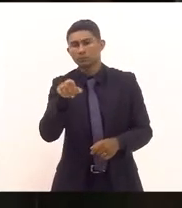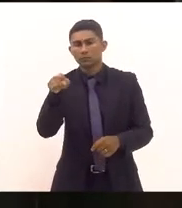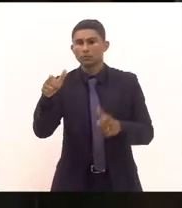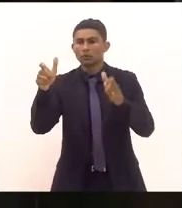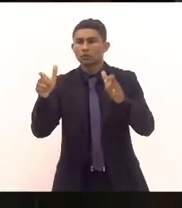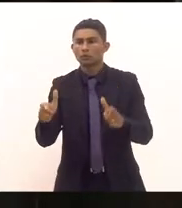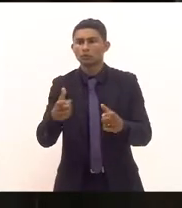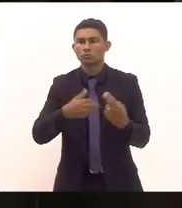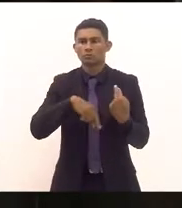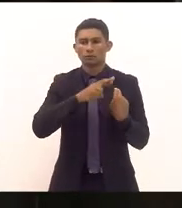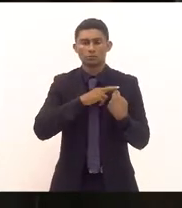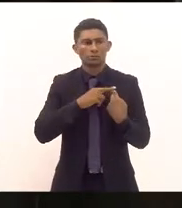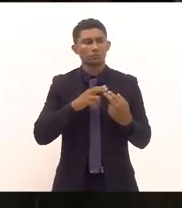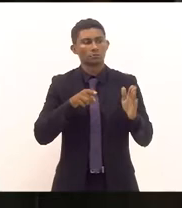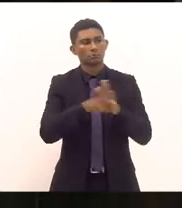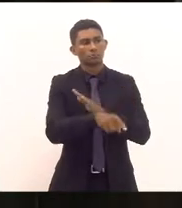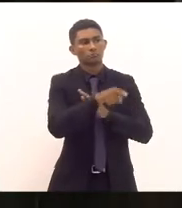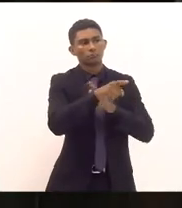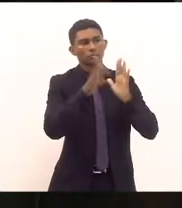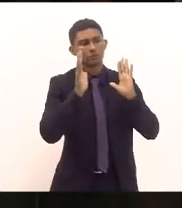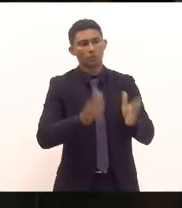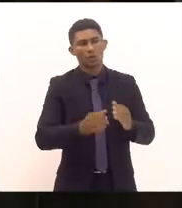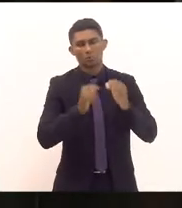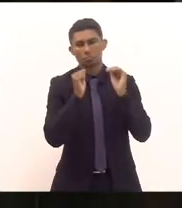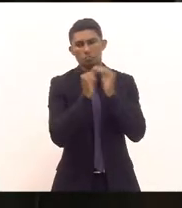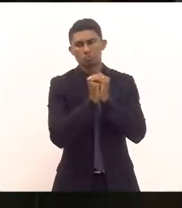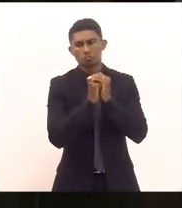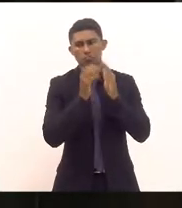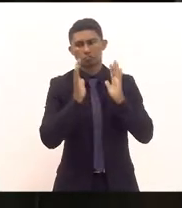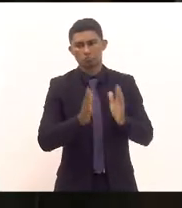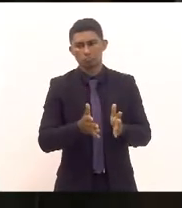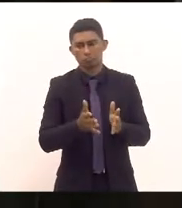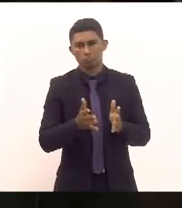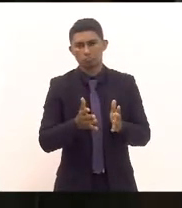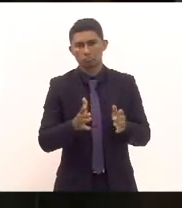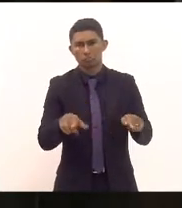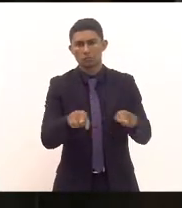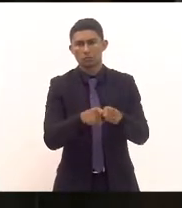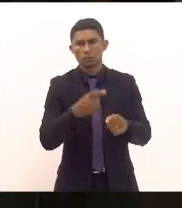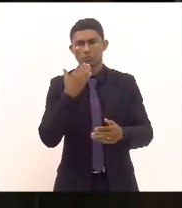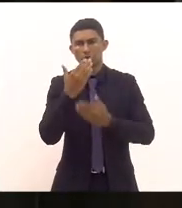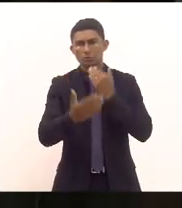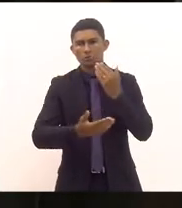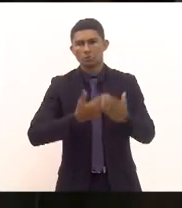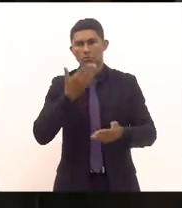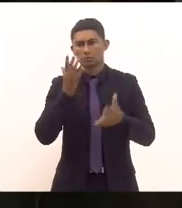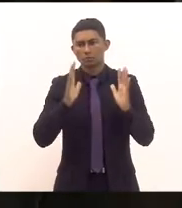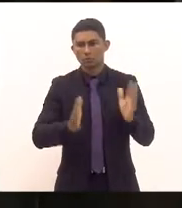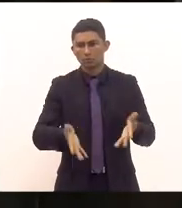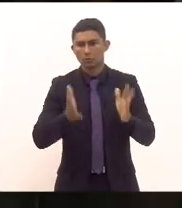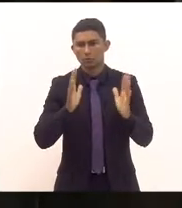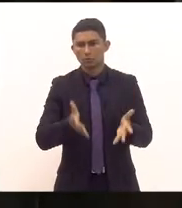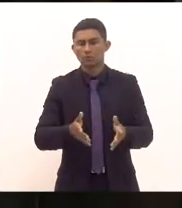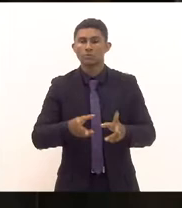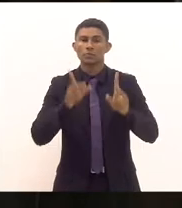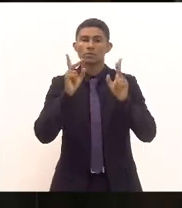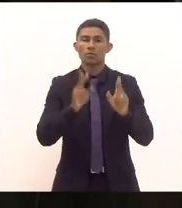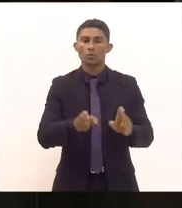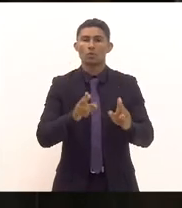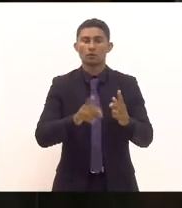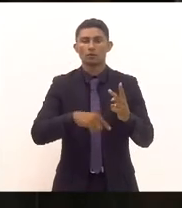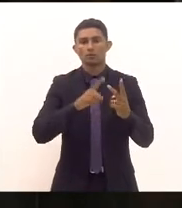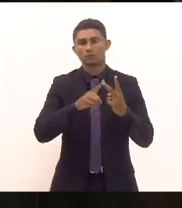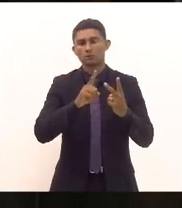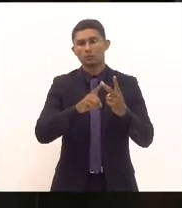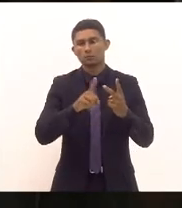perguntar você já resolvi o seu orixá você já fingiu assim como de Emerson fez a